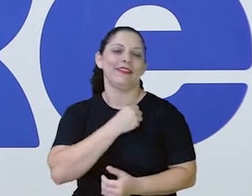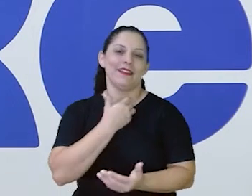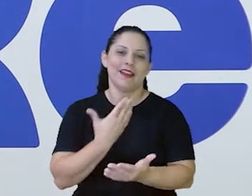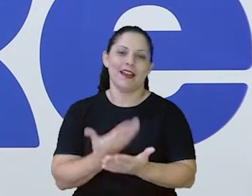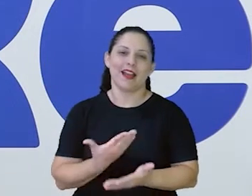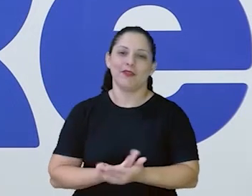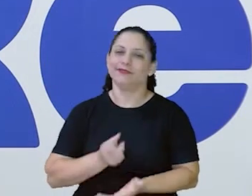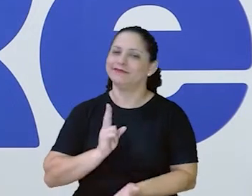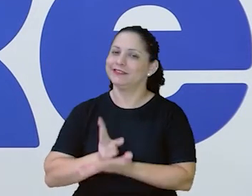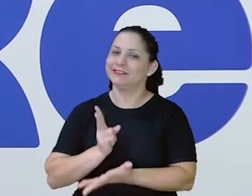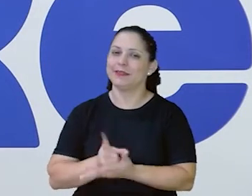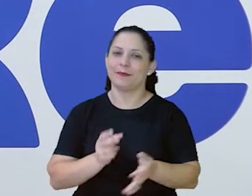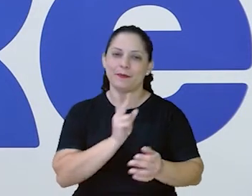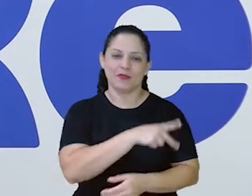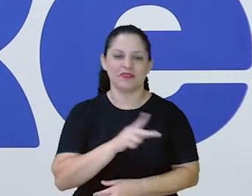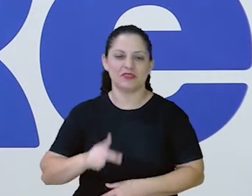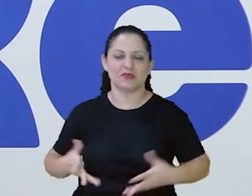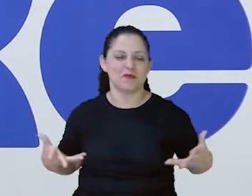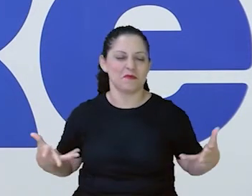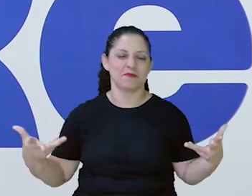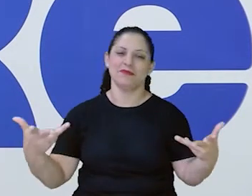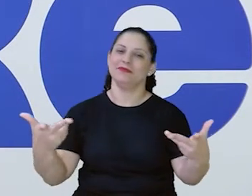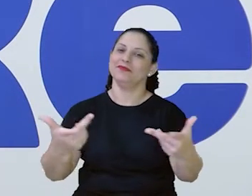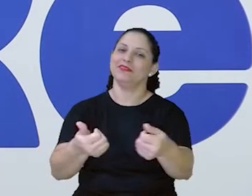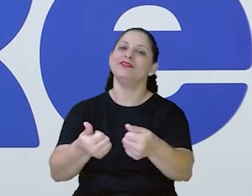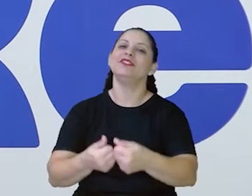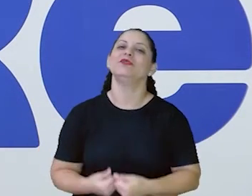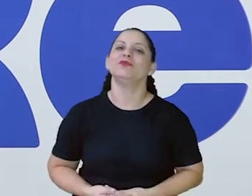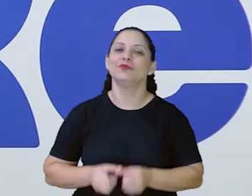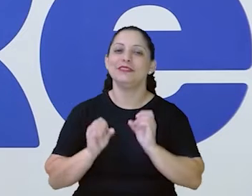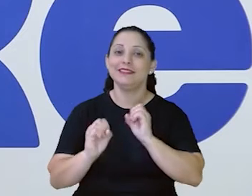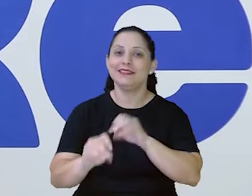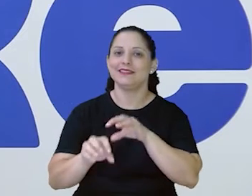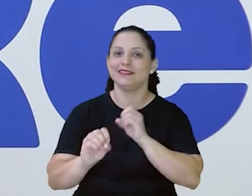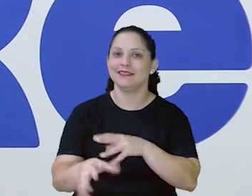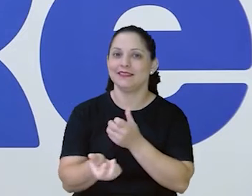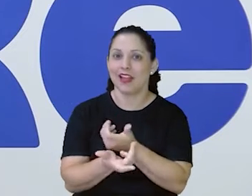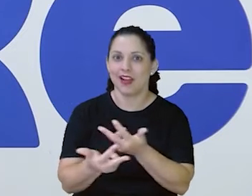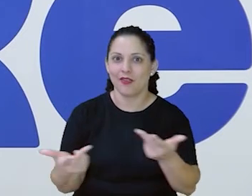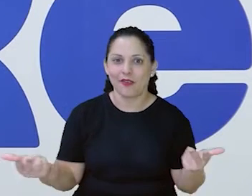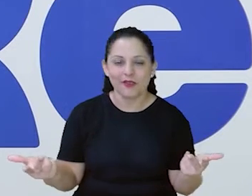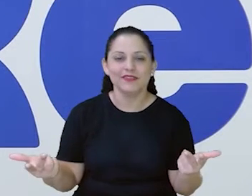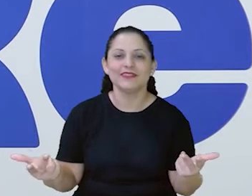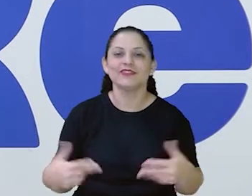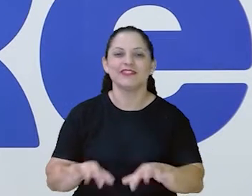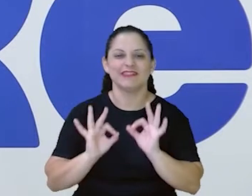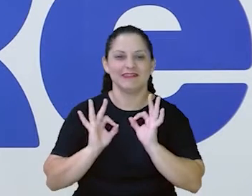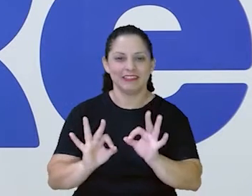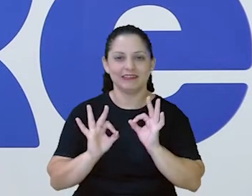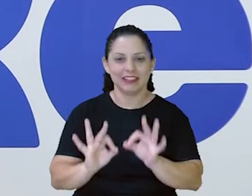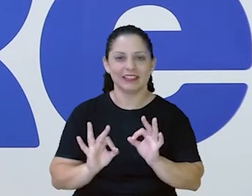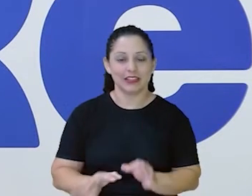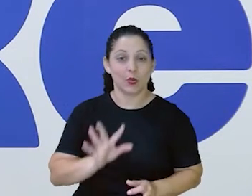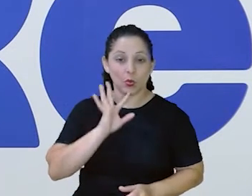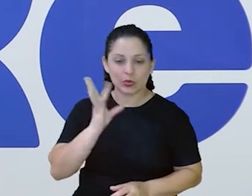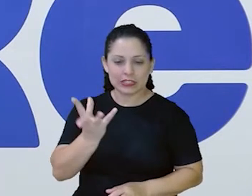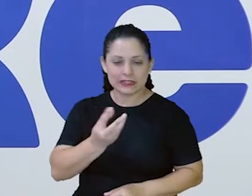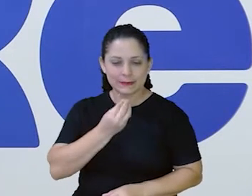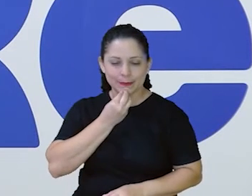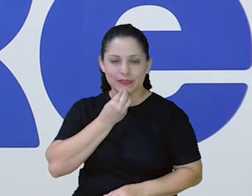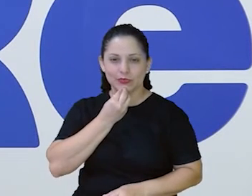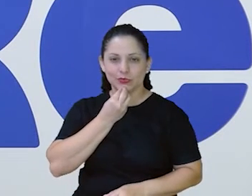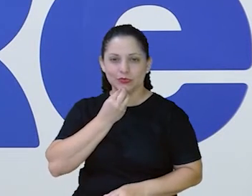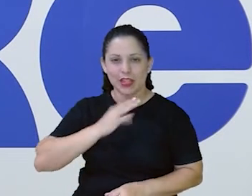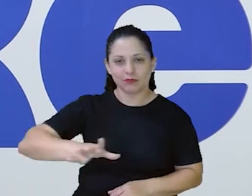para variar, né? O professor Givanilson sempre trazendo coisas que certamente vão acrescentar na nossa vida. Eu